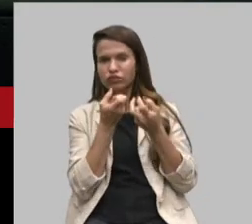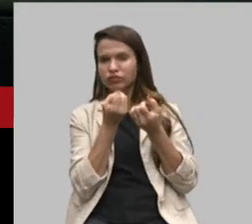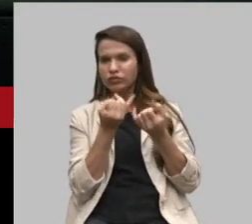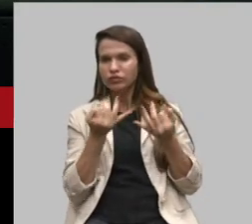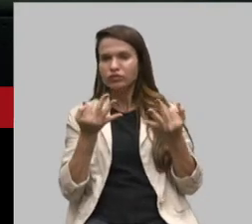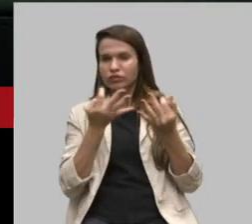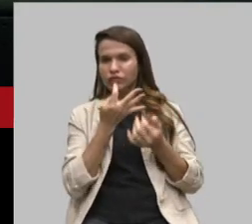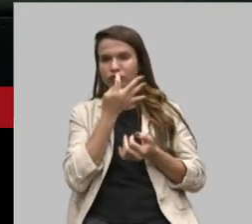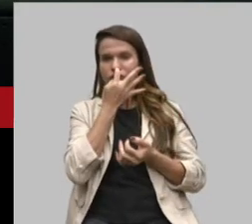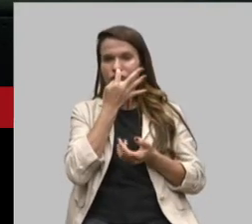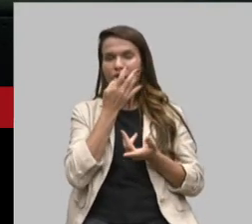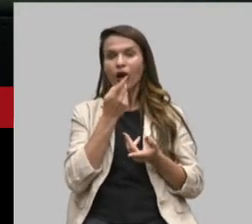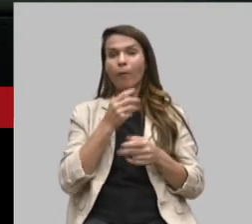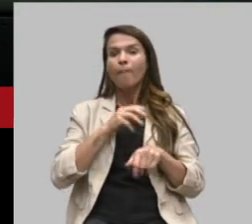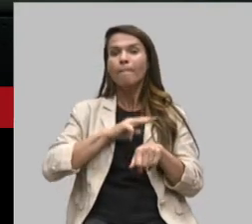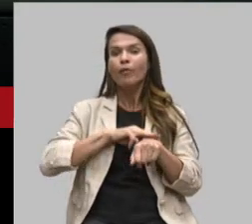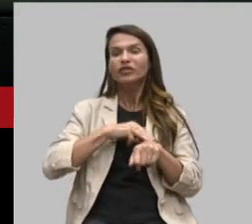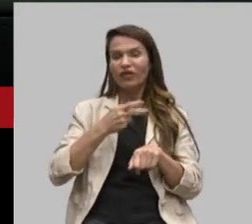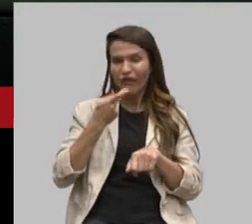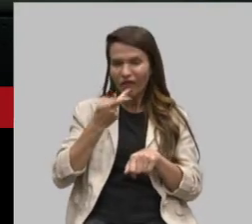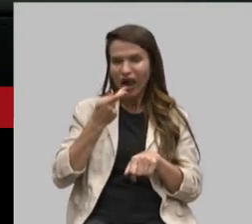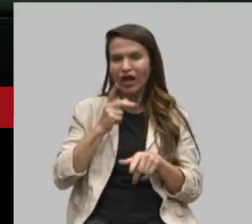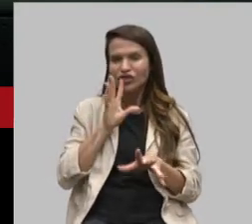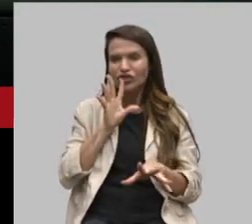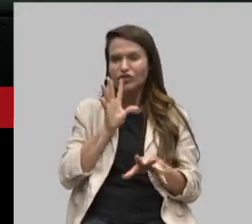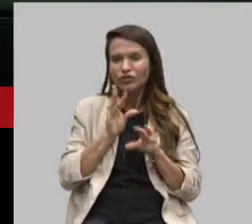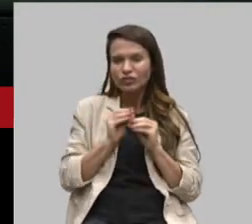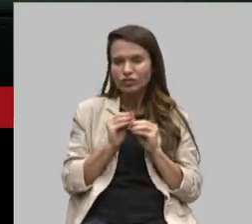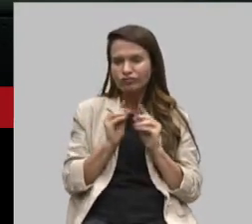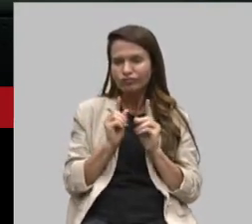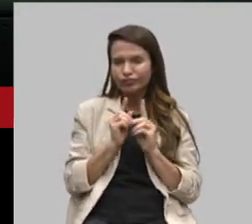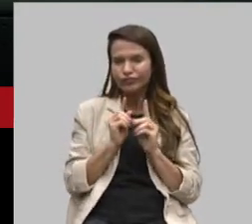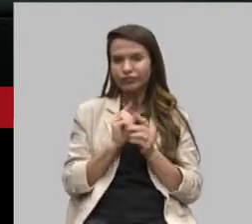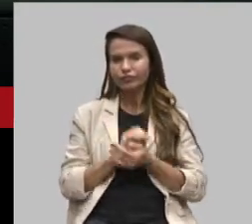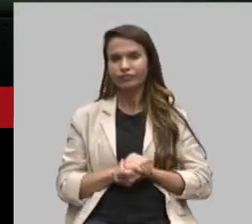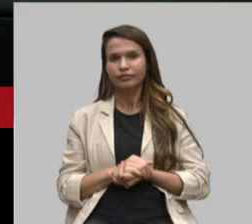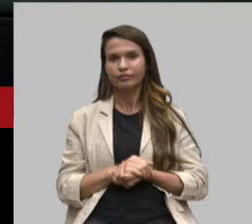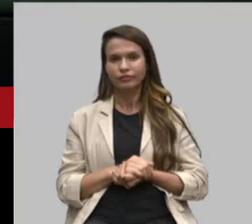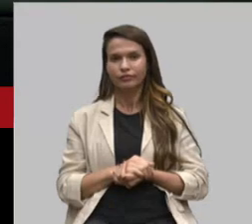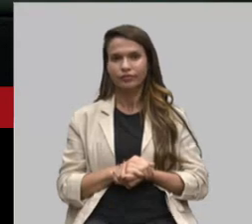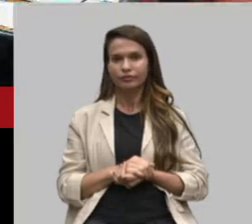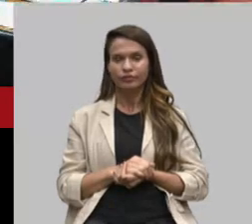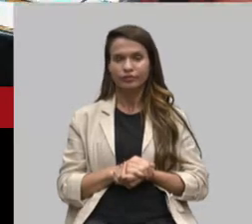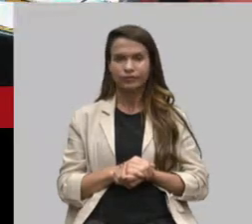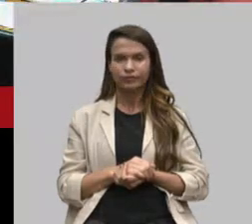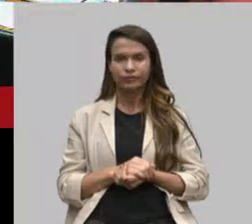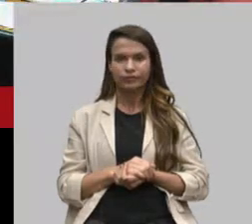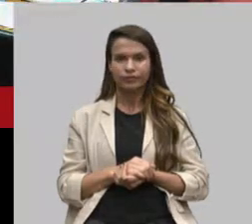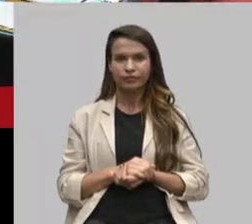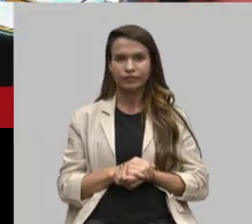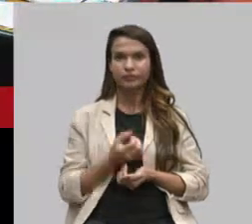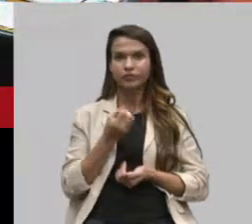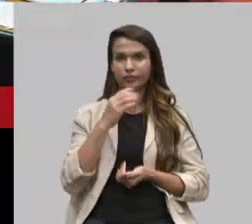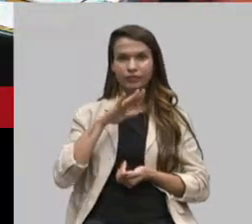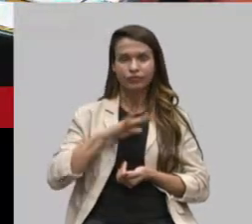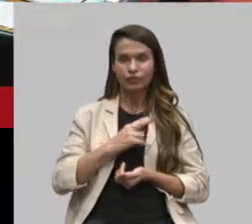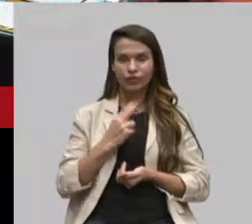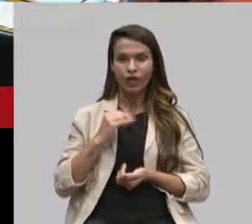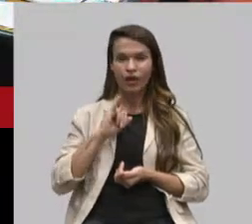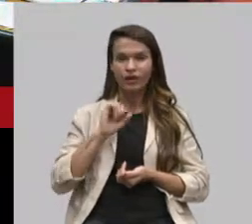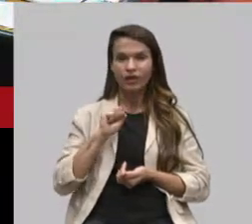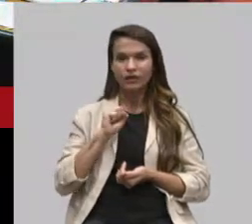seja sucinto Ok muito obrigado pode falar boa tarde meu nome é Isabela